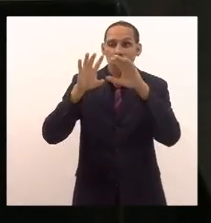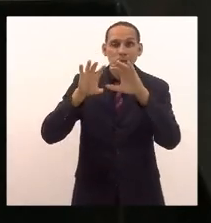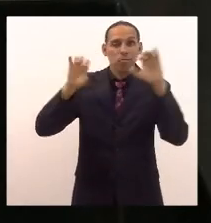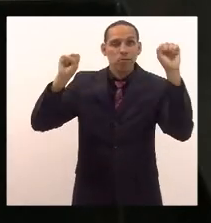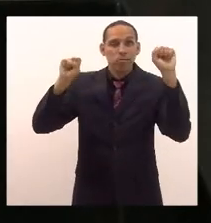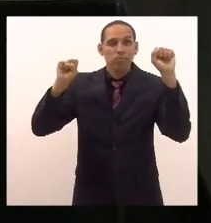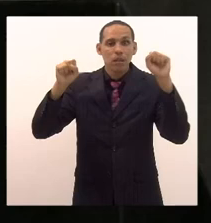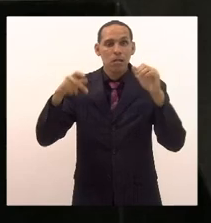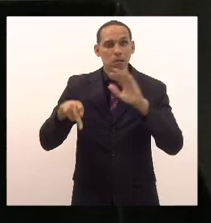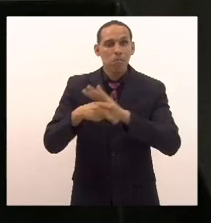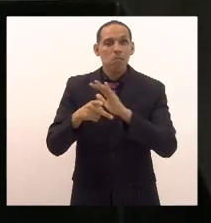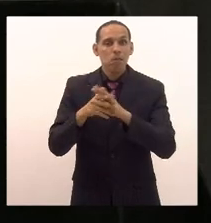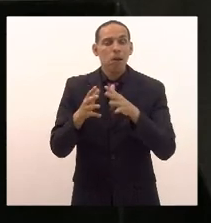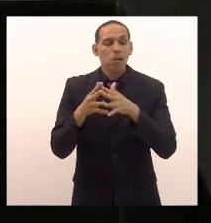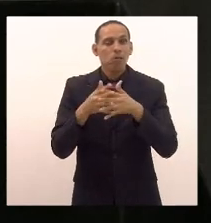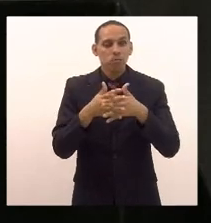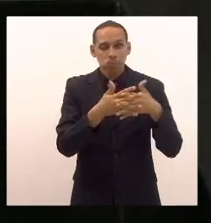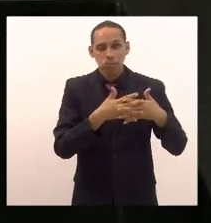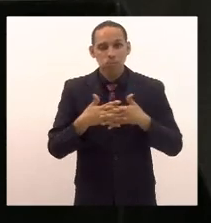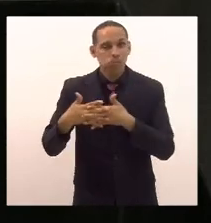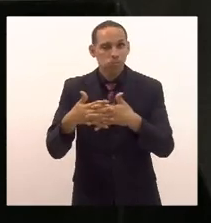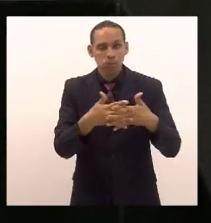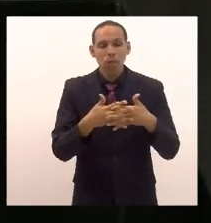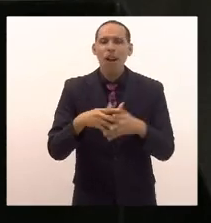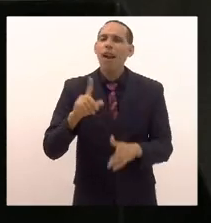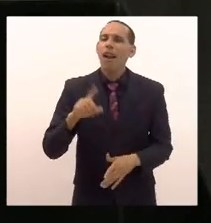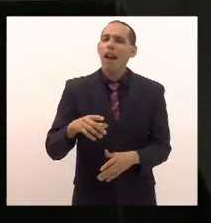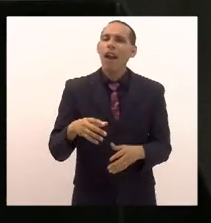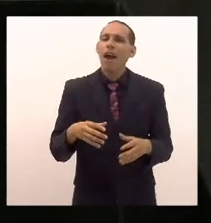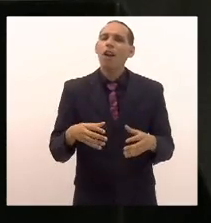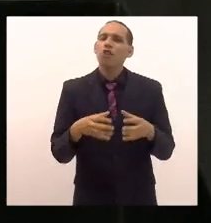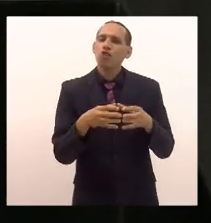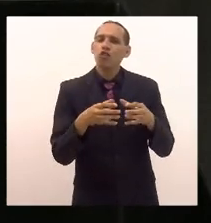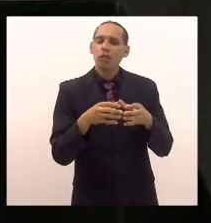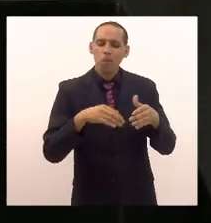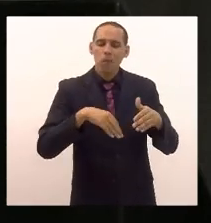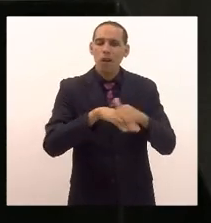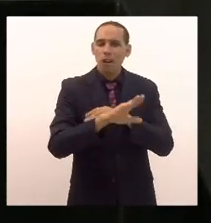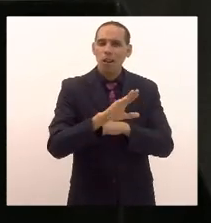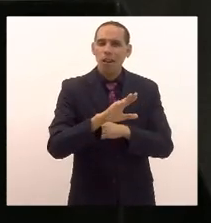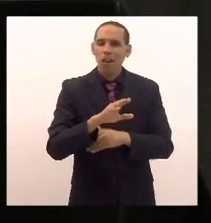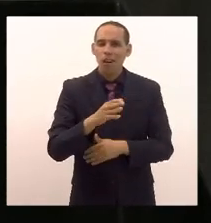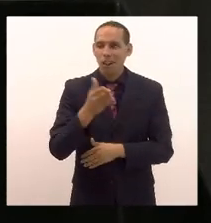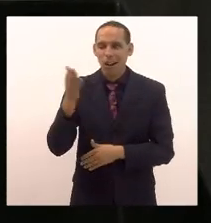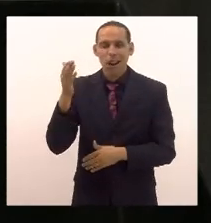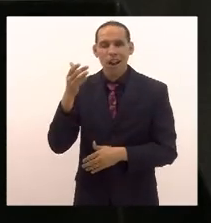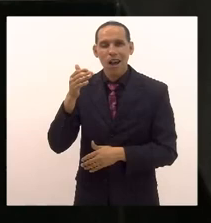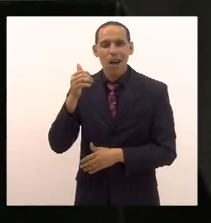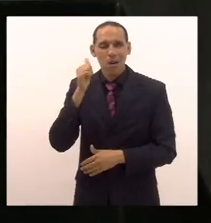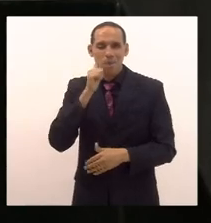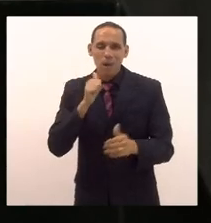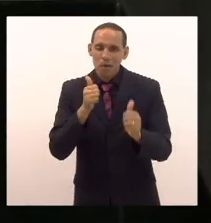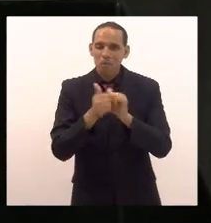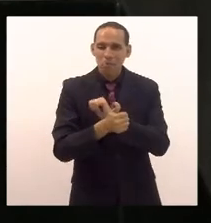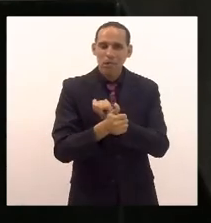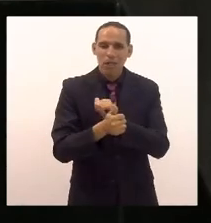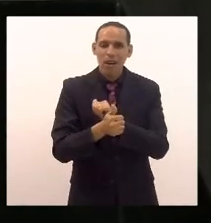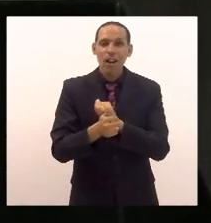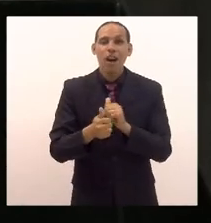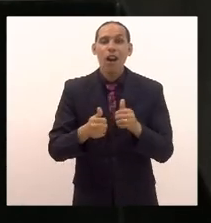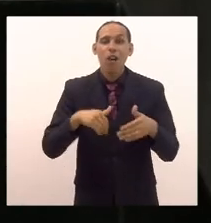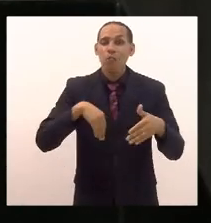americanos se trata do time de futebol das atletas não é que joga o futebol americano e que